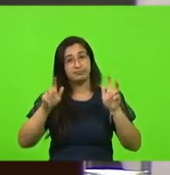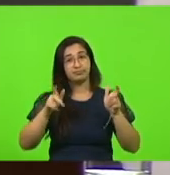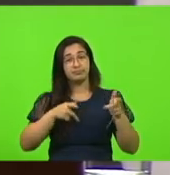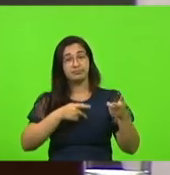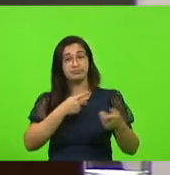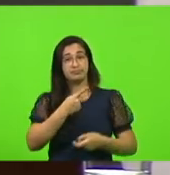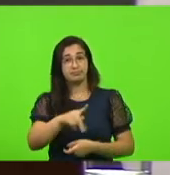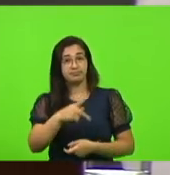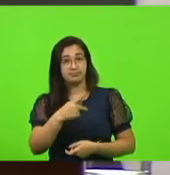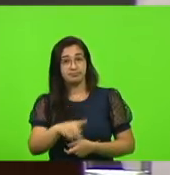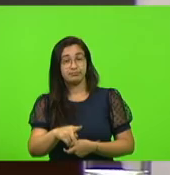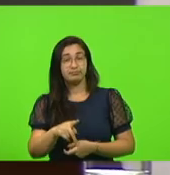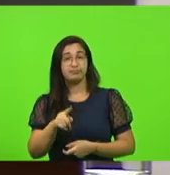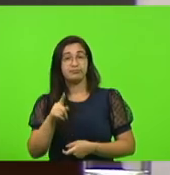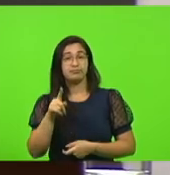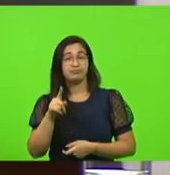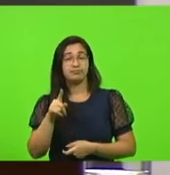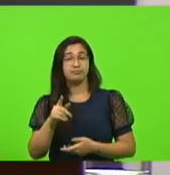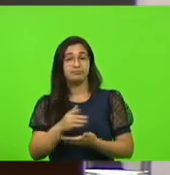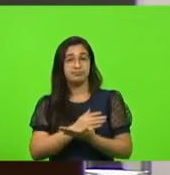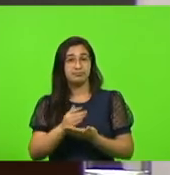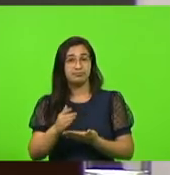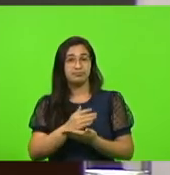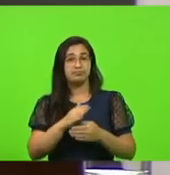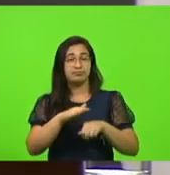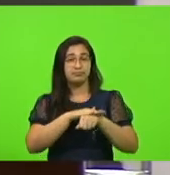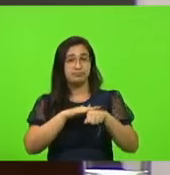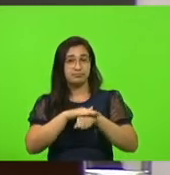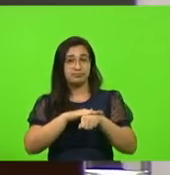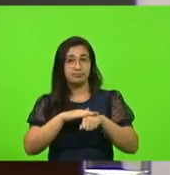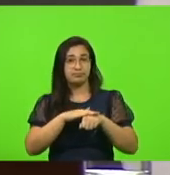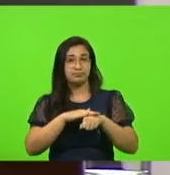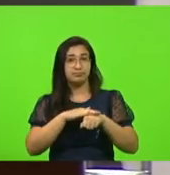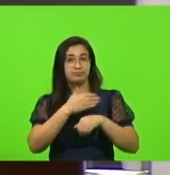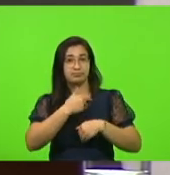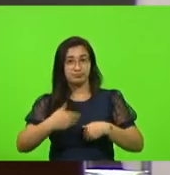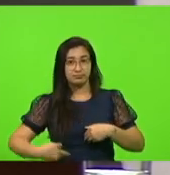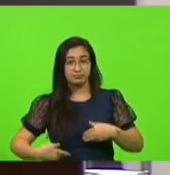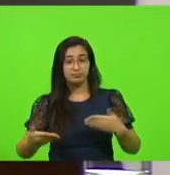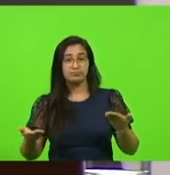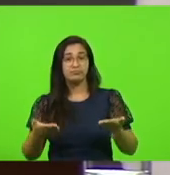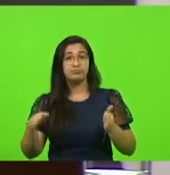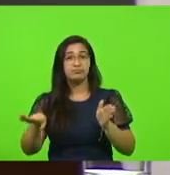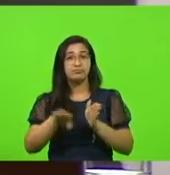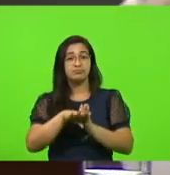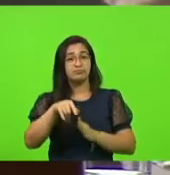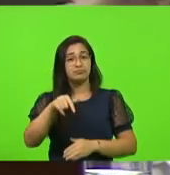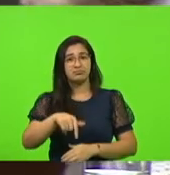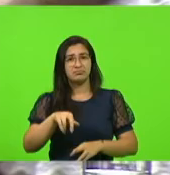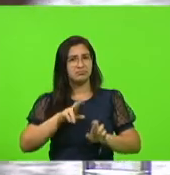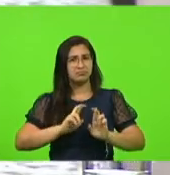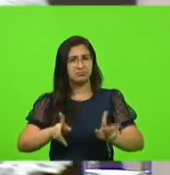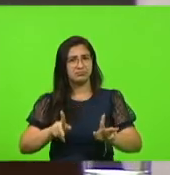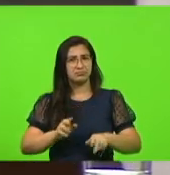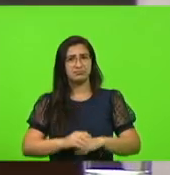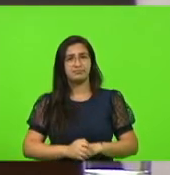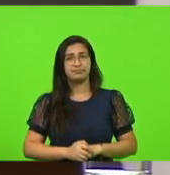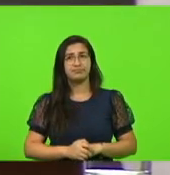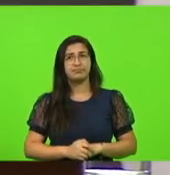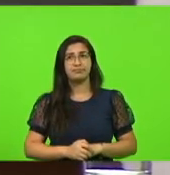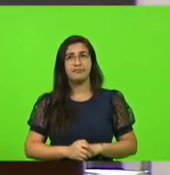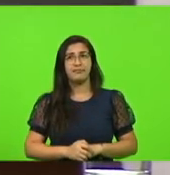construído durante algum tempo com o governo e quando veio para cá veio diferenciado. Faltando 2 minutos para as